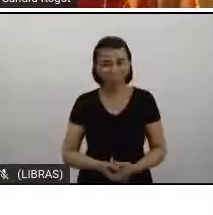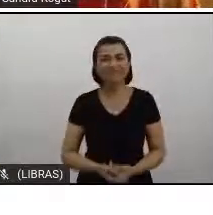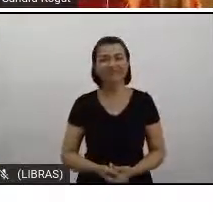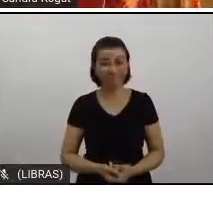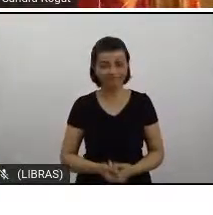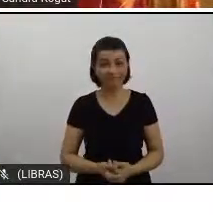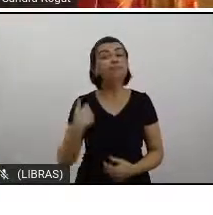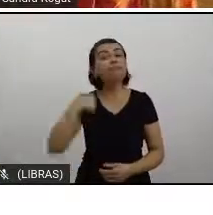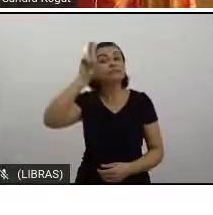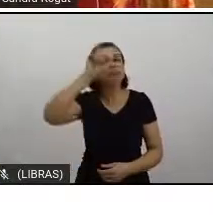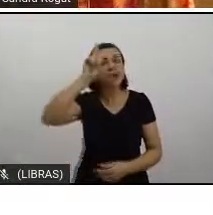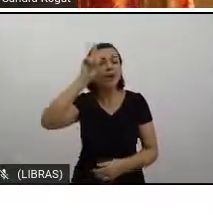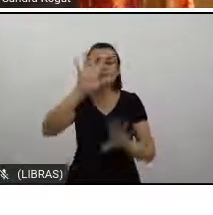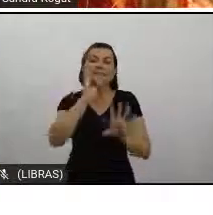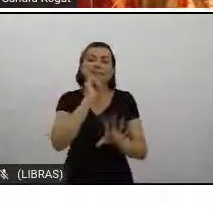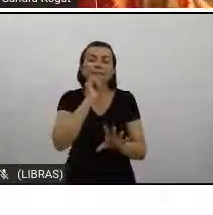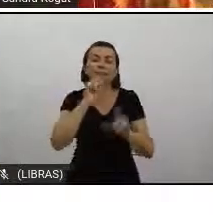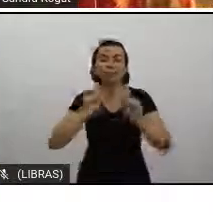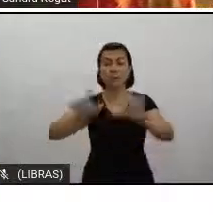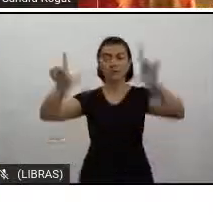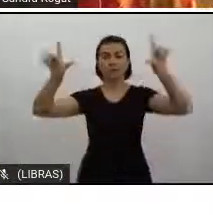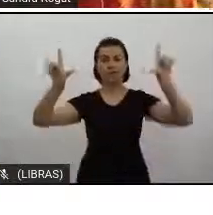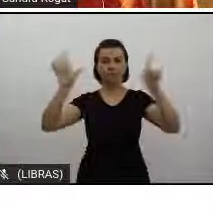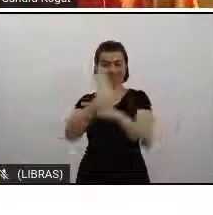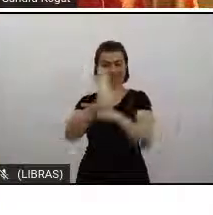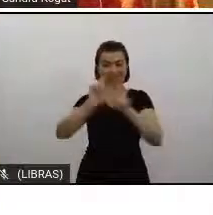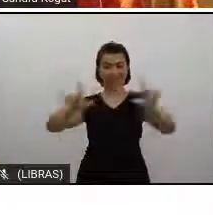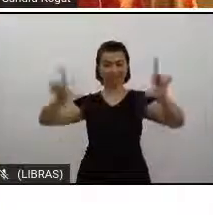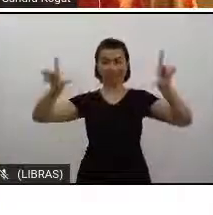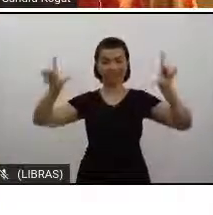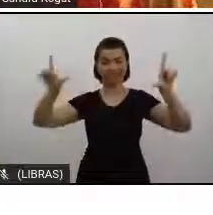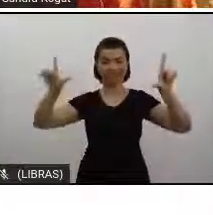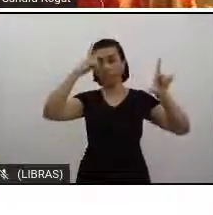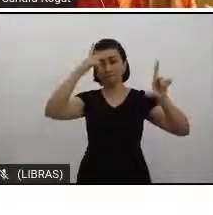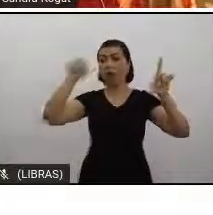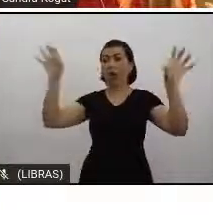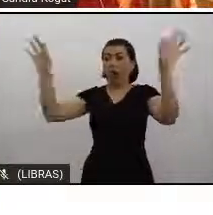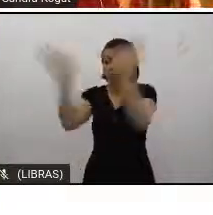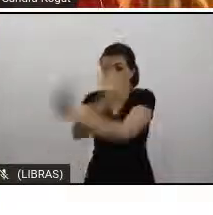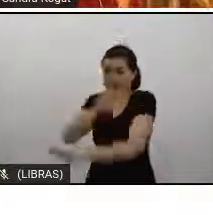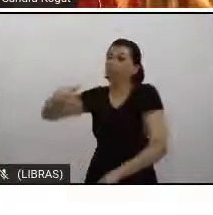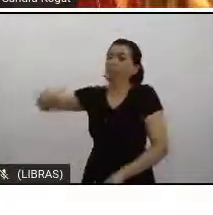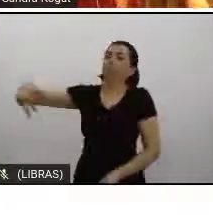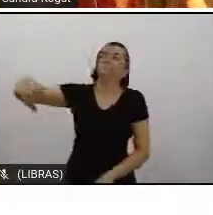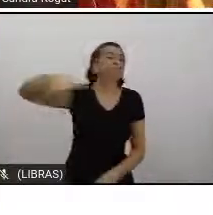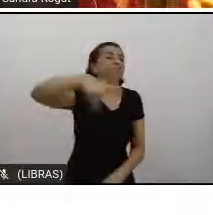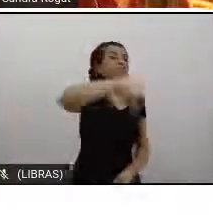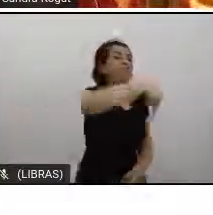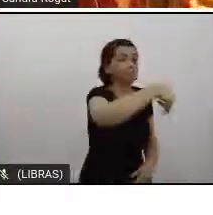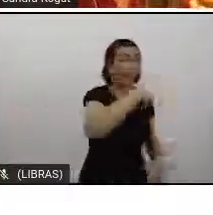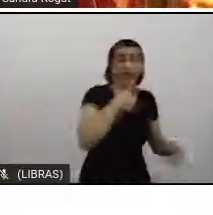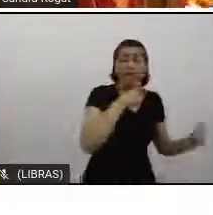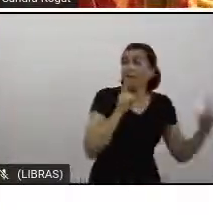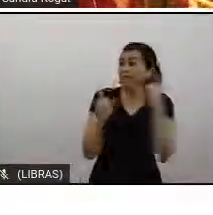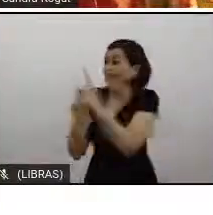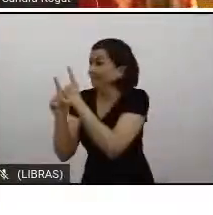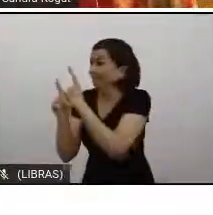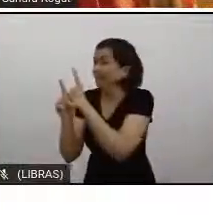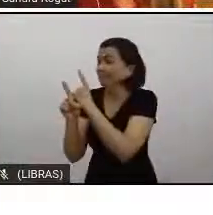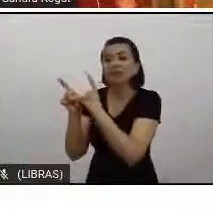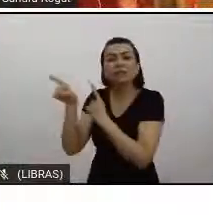pegar a gente na saída do cinema, eles vão contando... E a ideia do ônibus, né, um lugar onde você ouve pedaços de